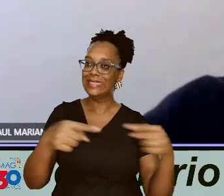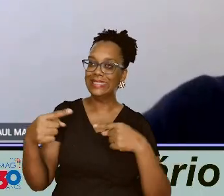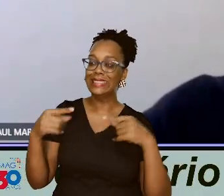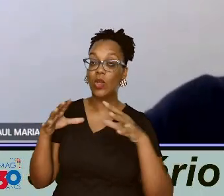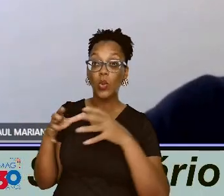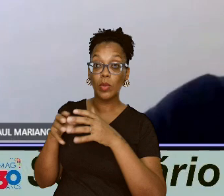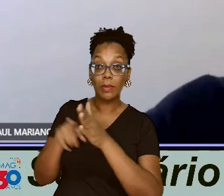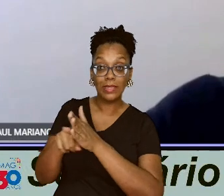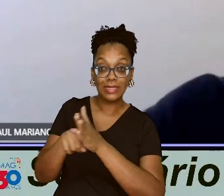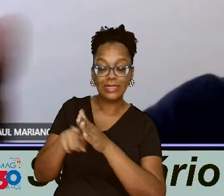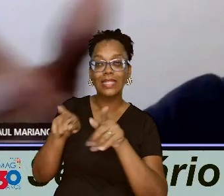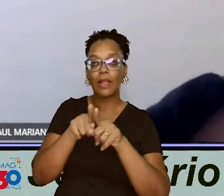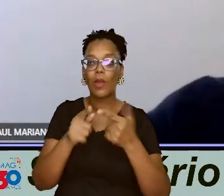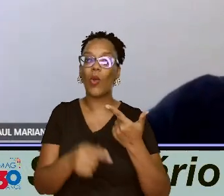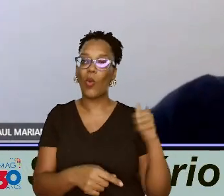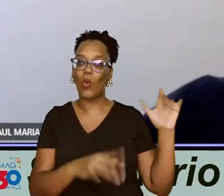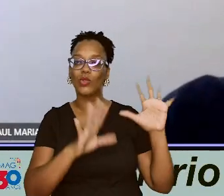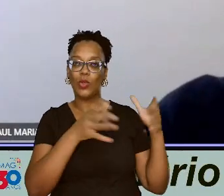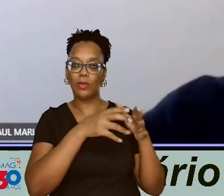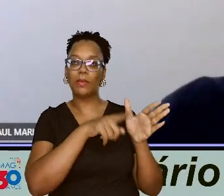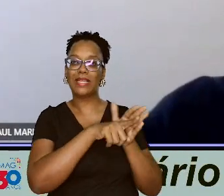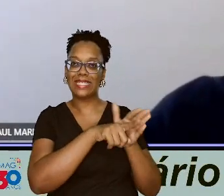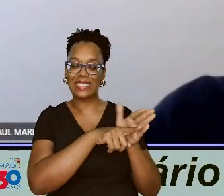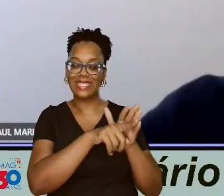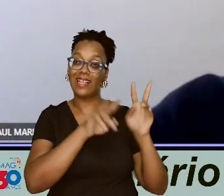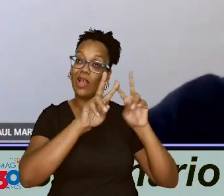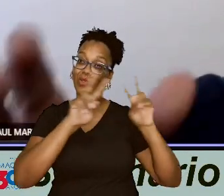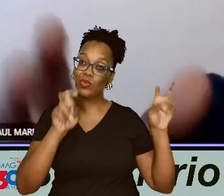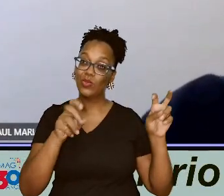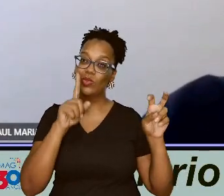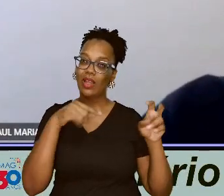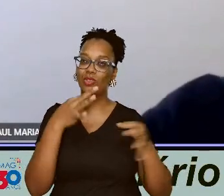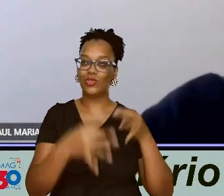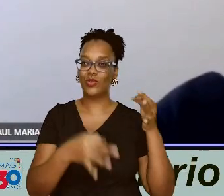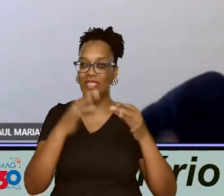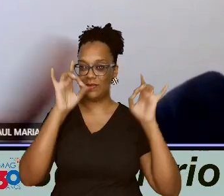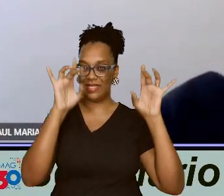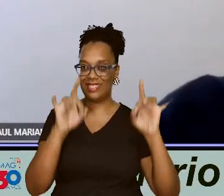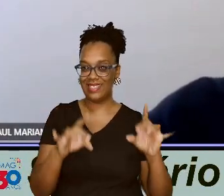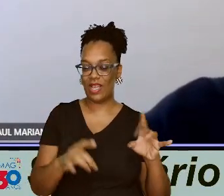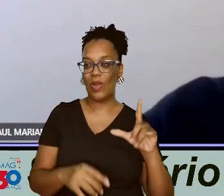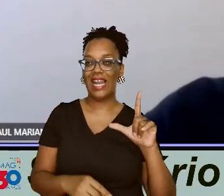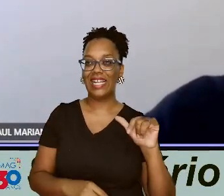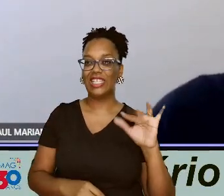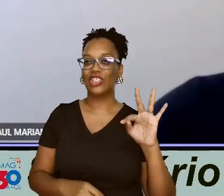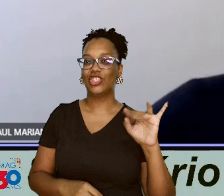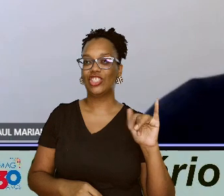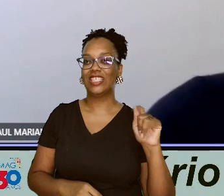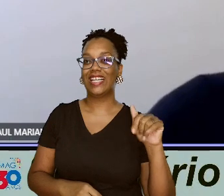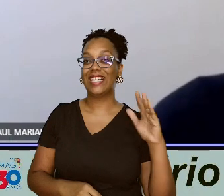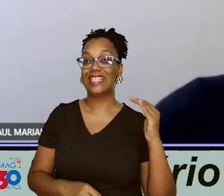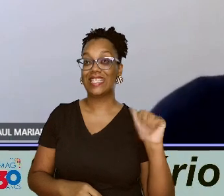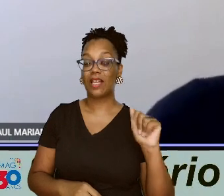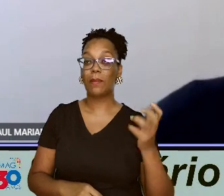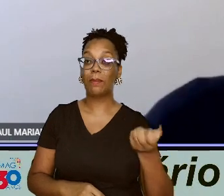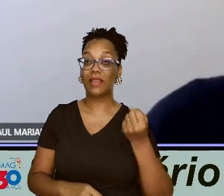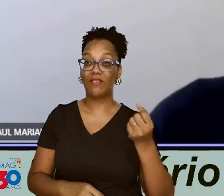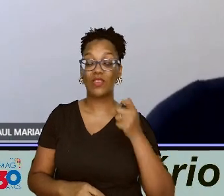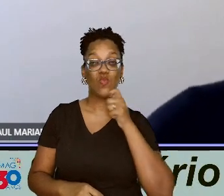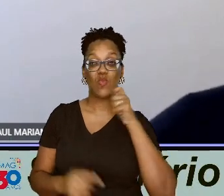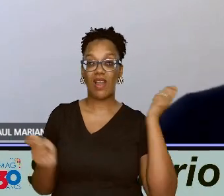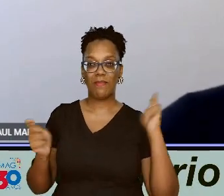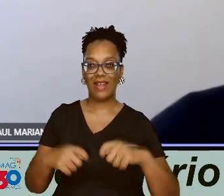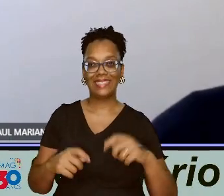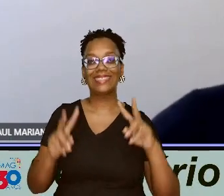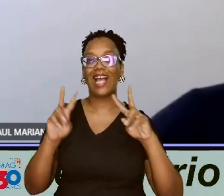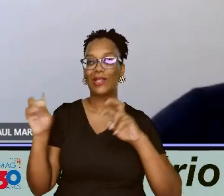e também no outro grupo de pesquisa, cujo assunto foram os juizados especiais e a litigância dos benefícios de incapacidade. Então, esse assunto